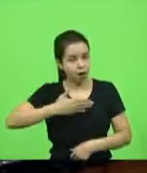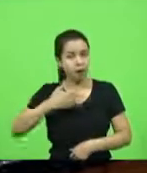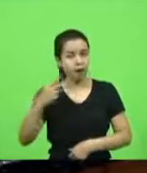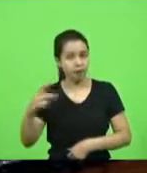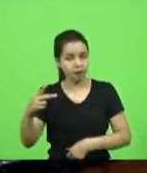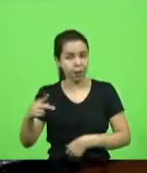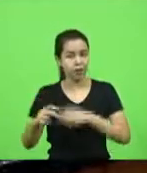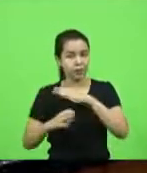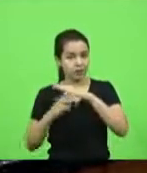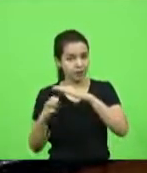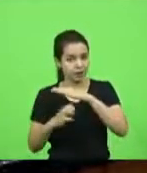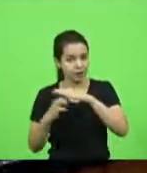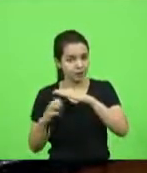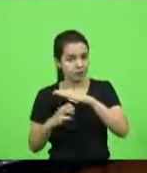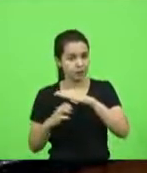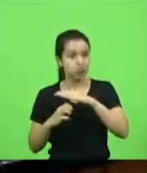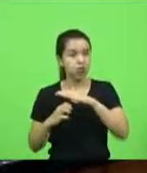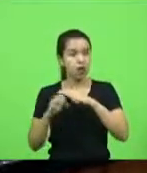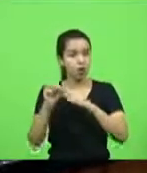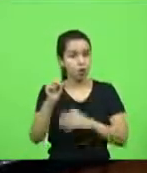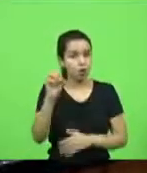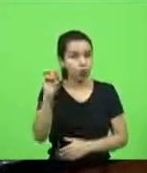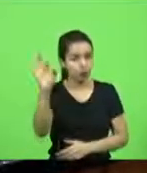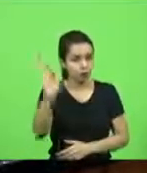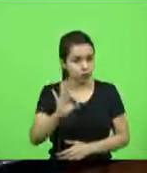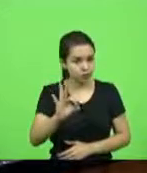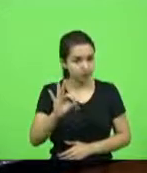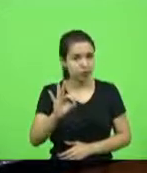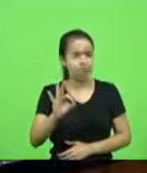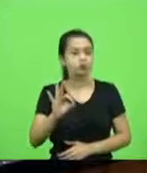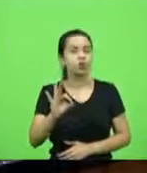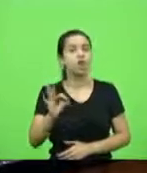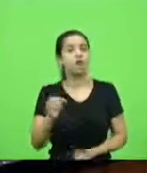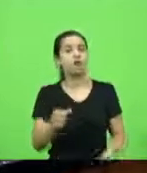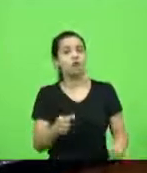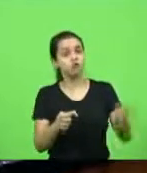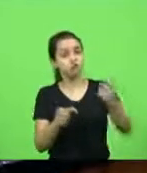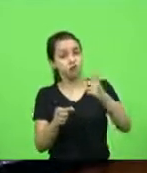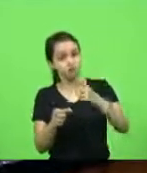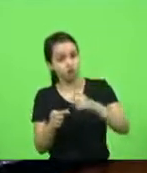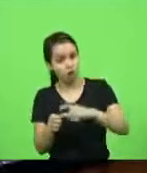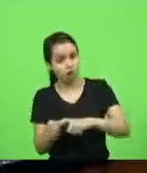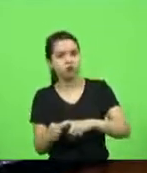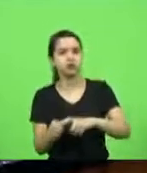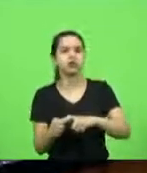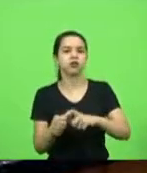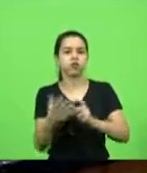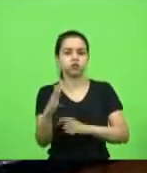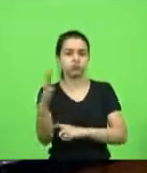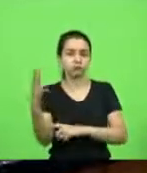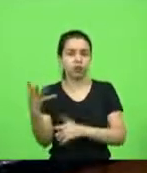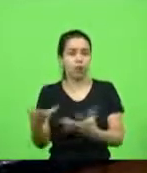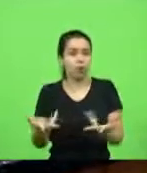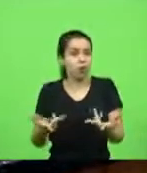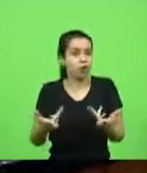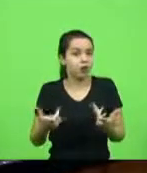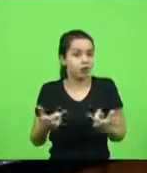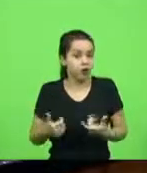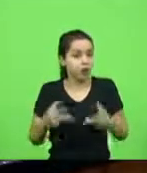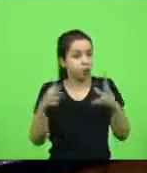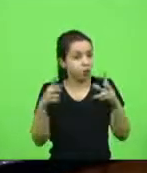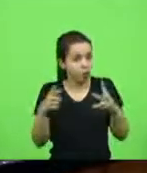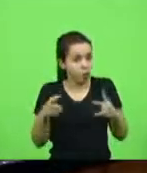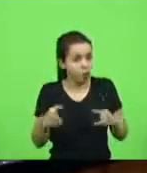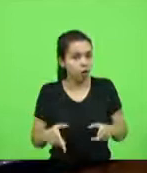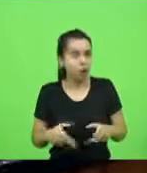de serviço de que esses oitenta por cento ainda Retornam da forma na mesma qualidade e foi capital da